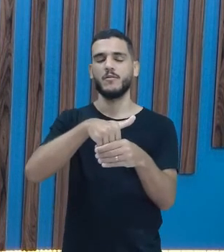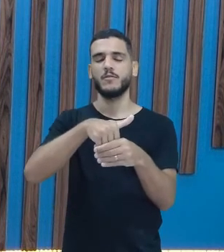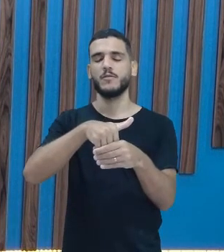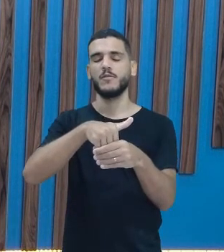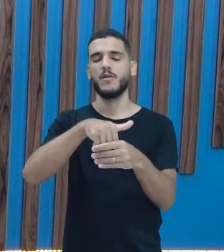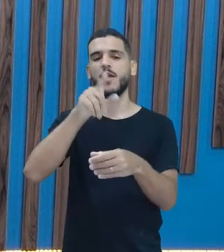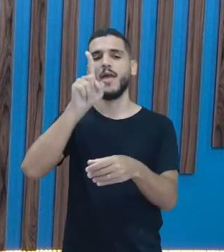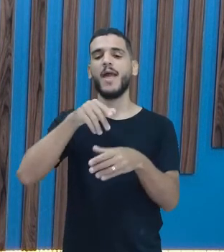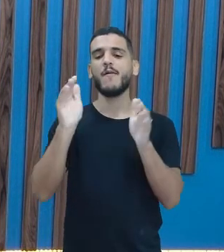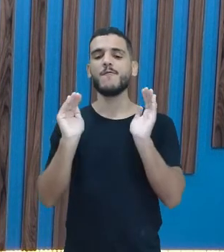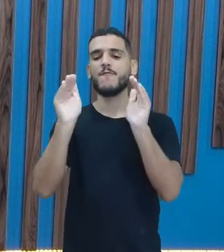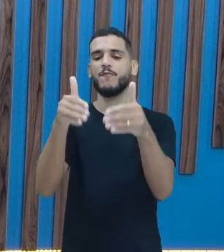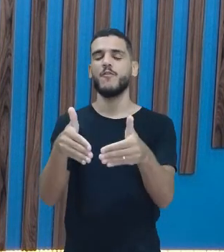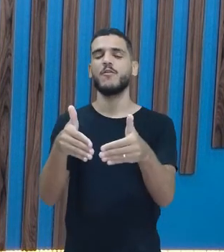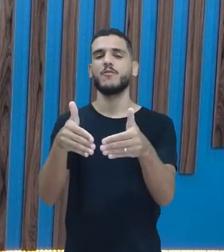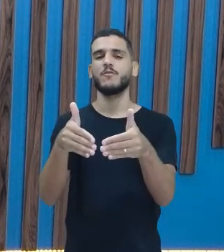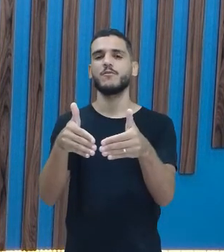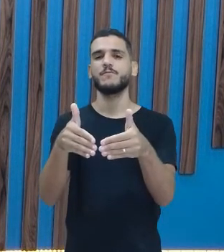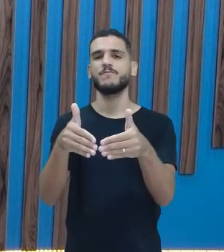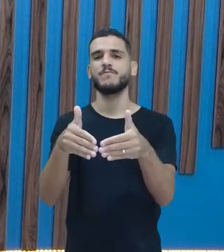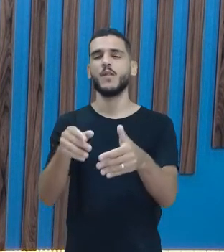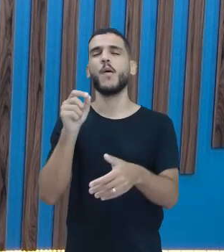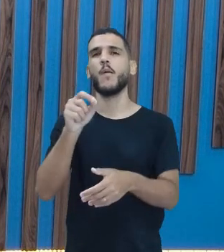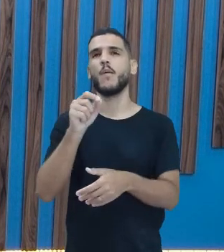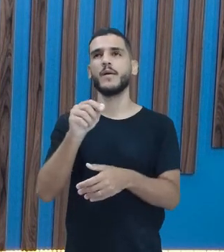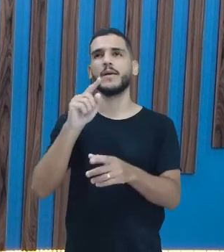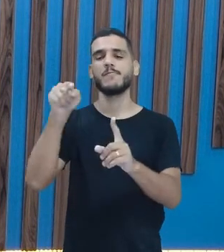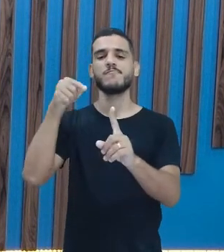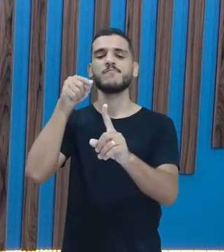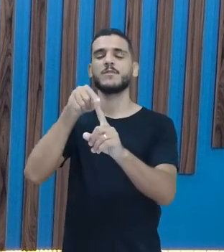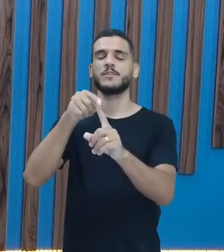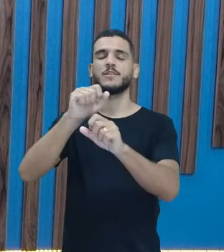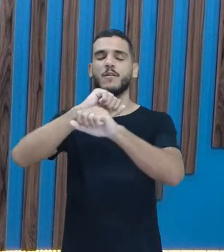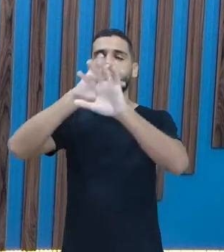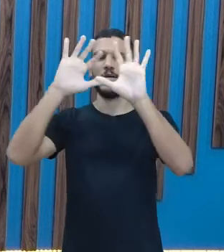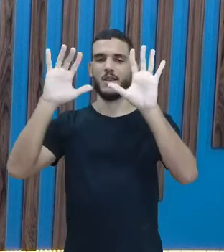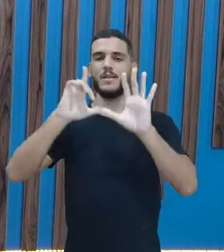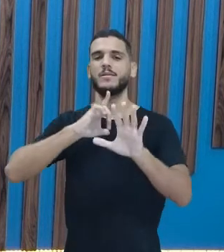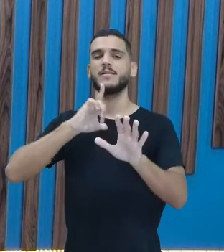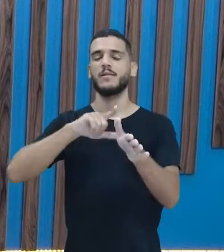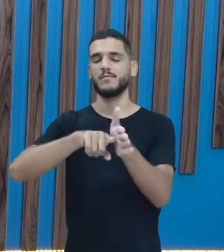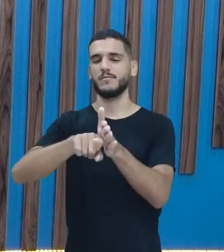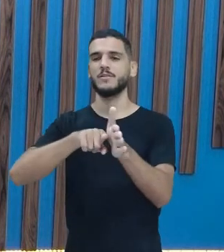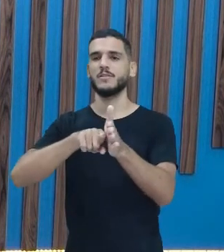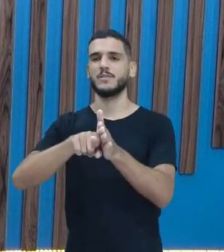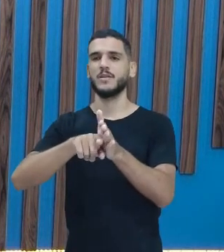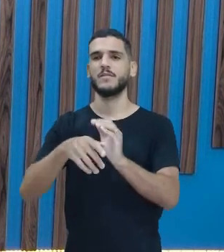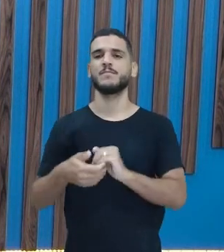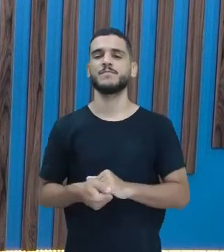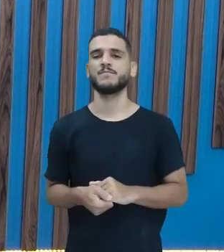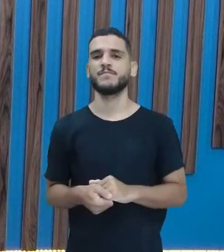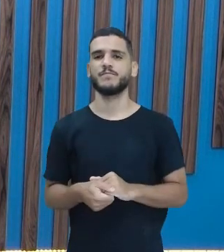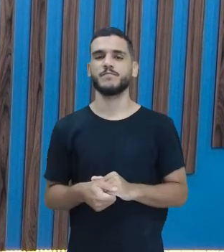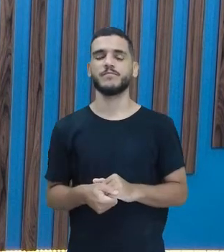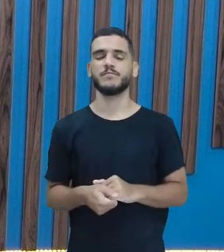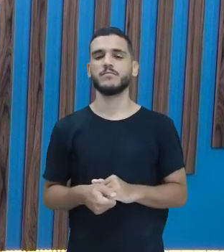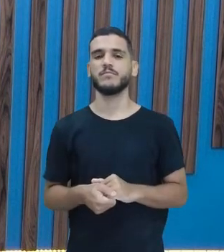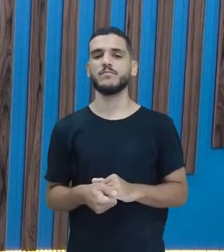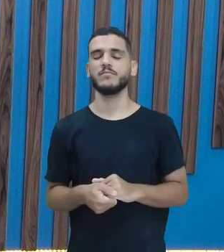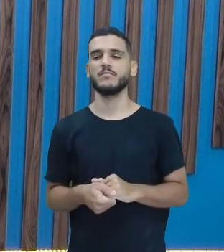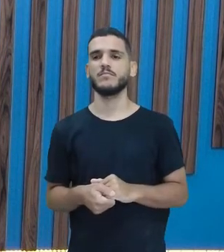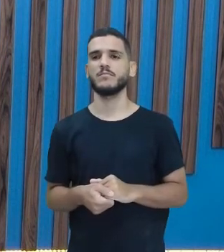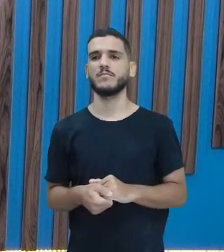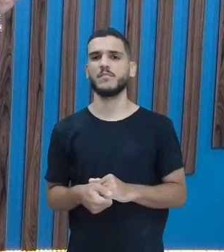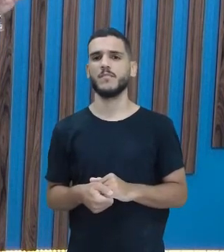né, o que eu quero, o que eu queria conseguir nessa pesquisa, tá certo? E na última linha, vocês percebam ali